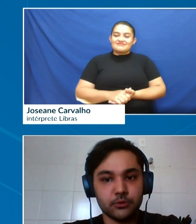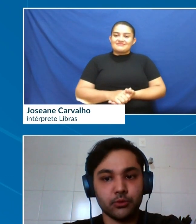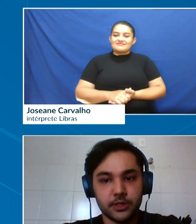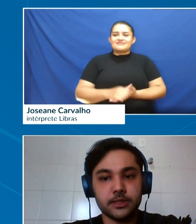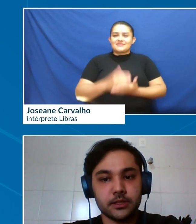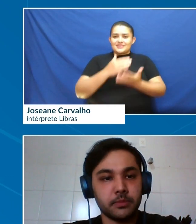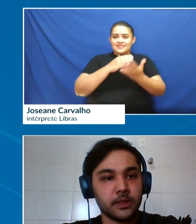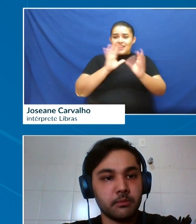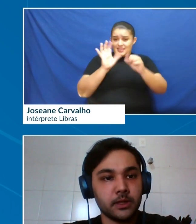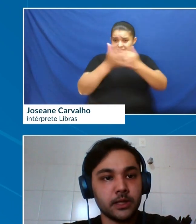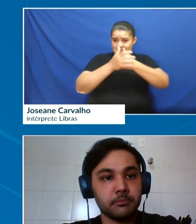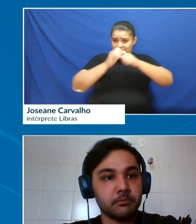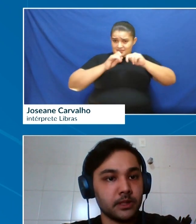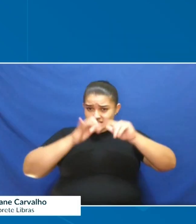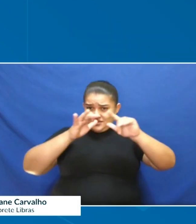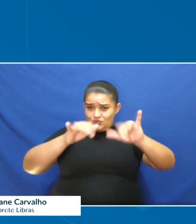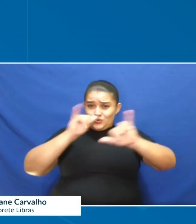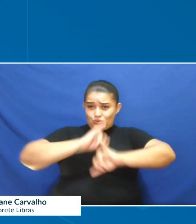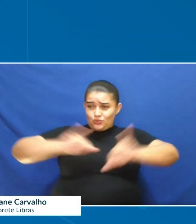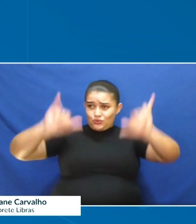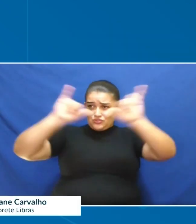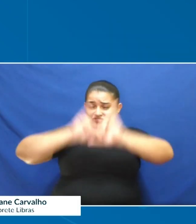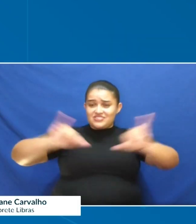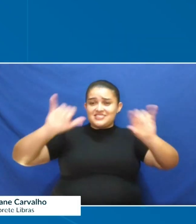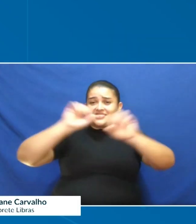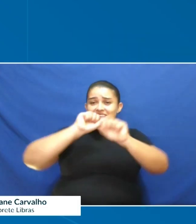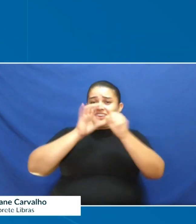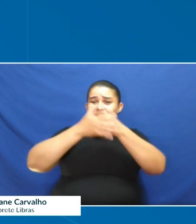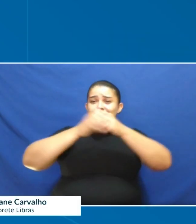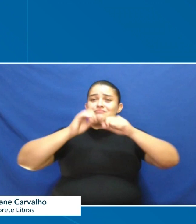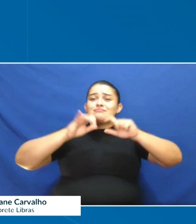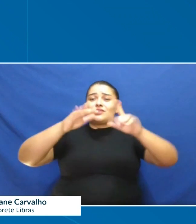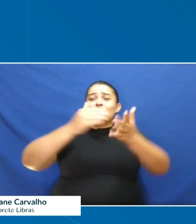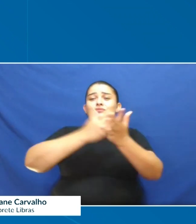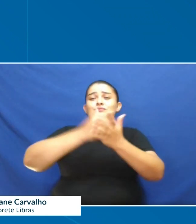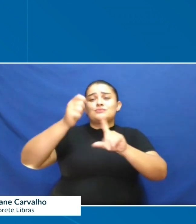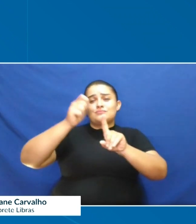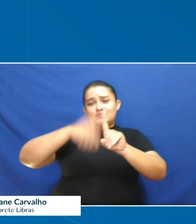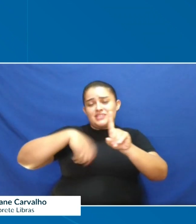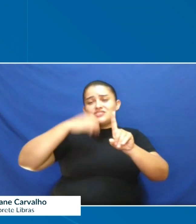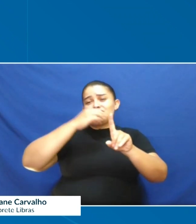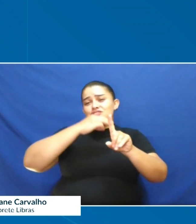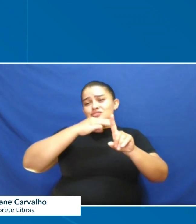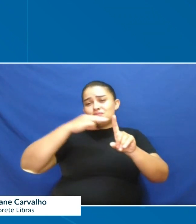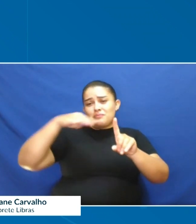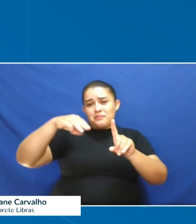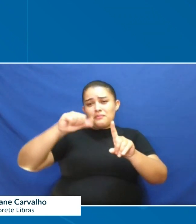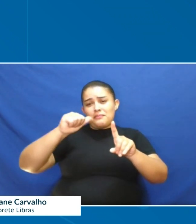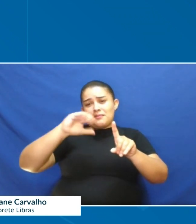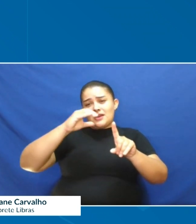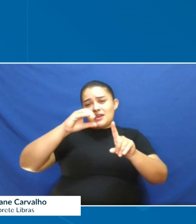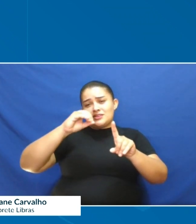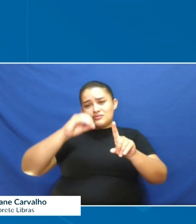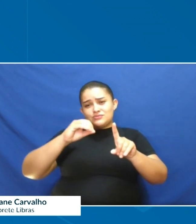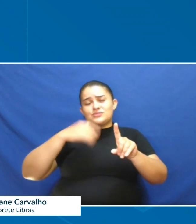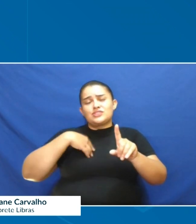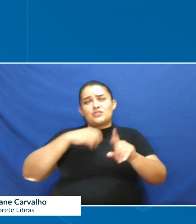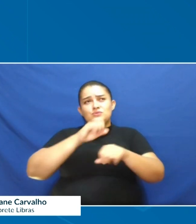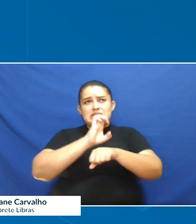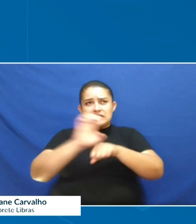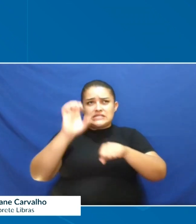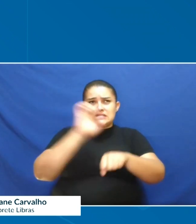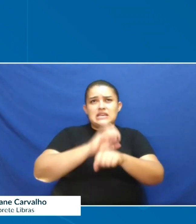pandemia, as notícias de pandemia, e eu só consegui estágio em agosto para setembro. Então já tinha passado um